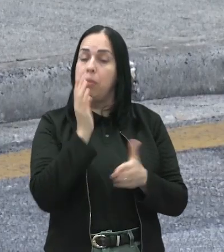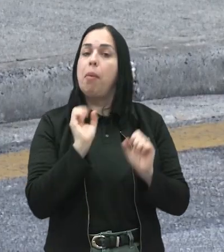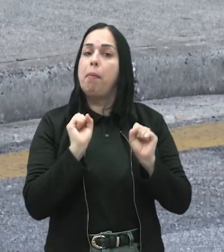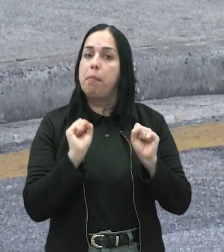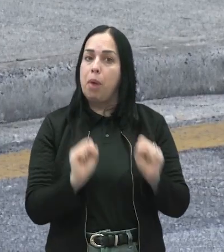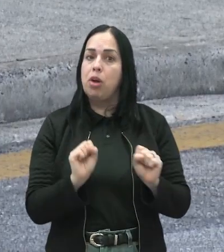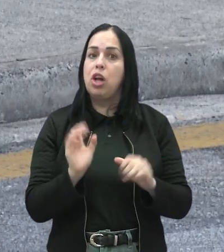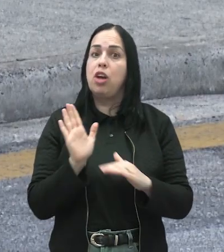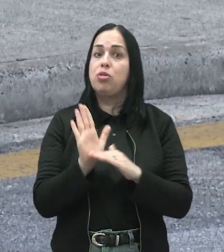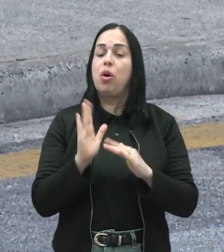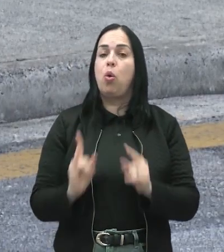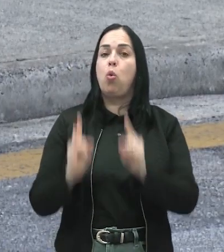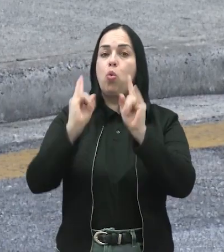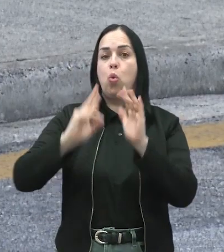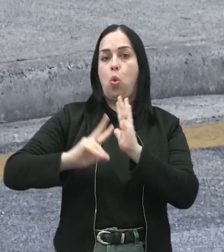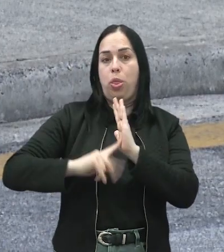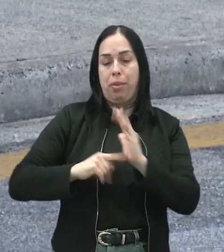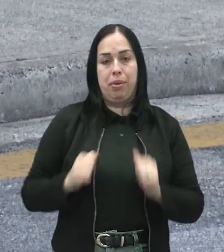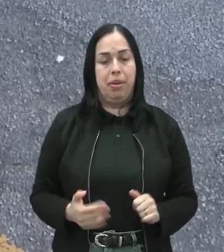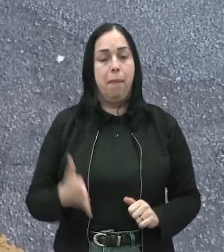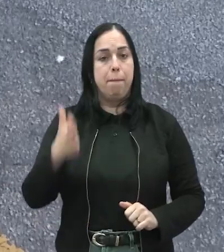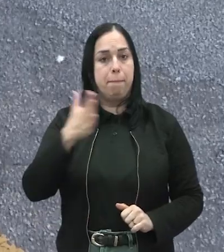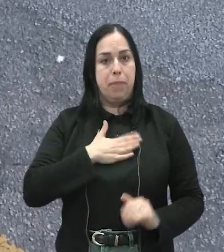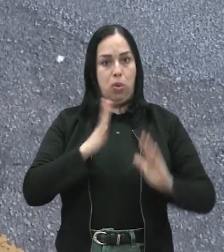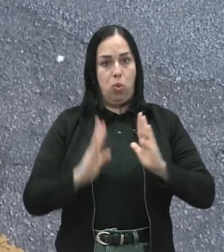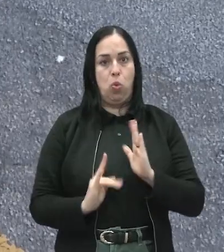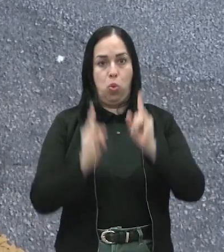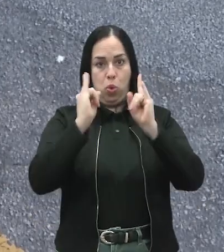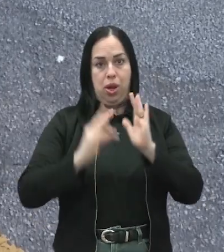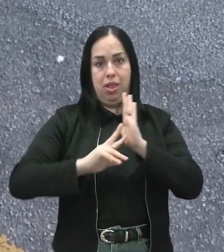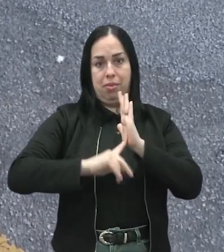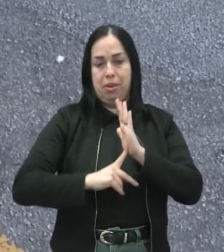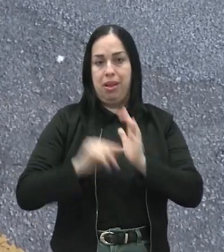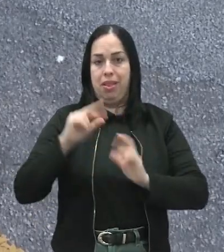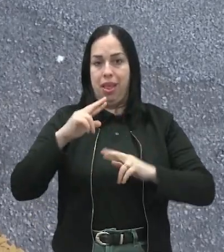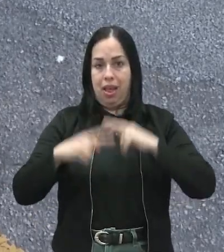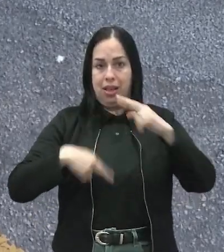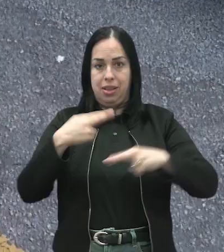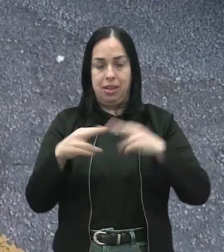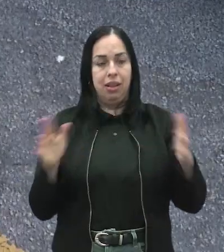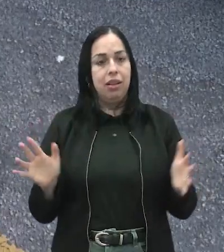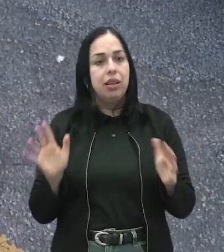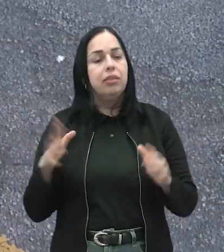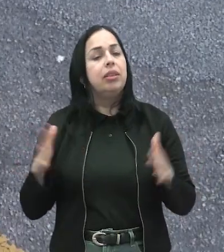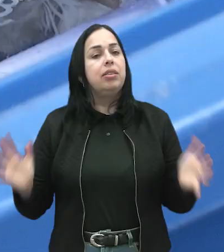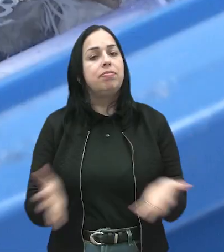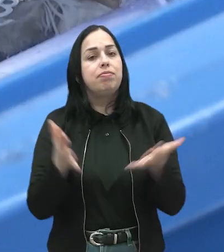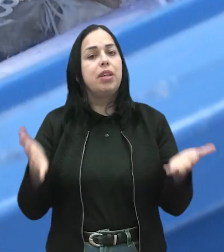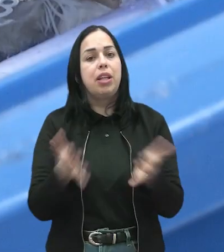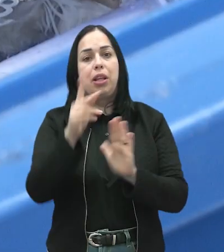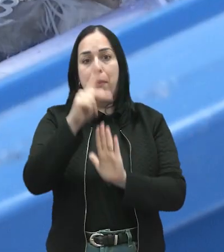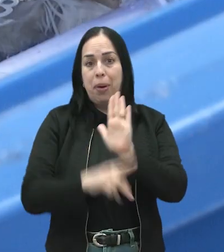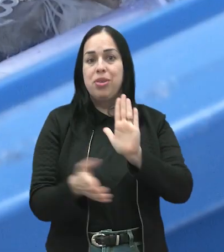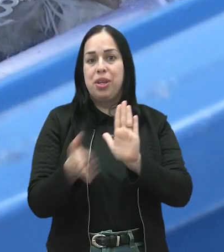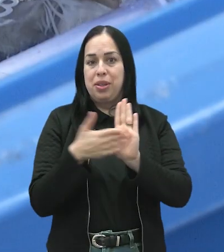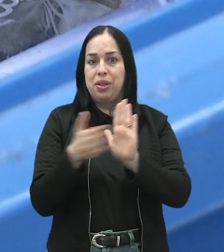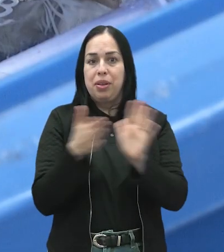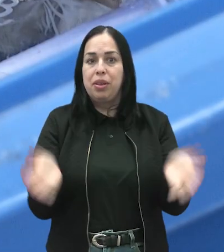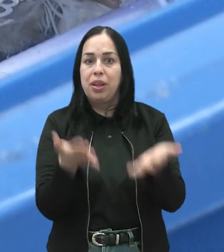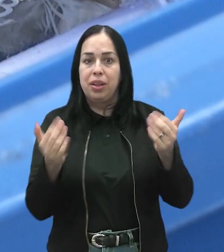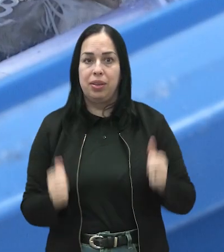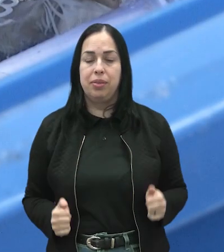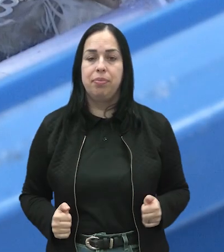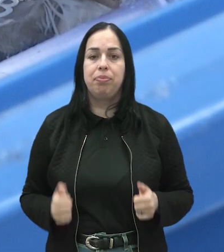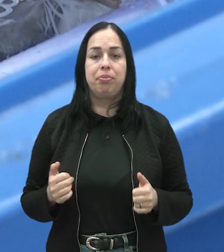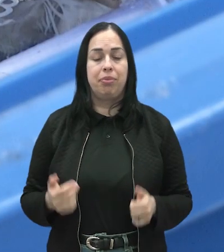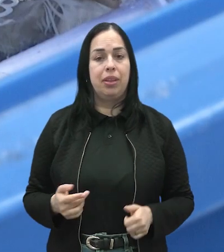pode trazer benefícios aos condomínios da cidade. O programa Meu Condomínio Recicla incentiva a promoção de práticas sustentáveis no